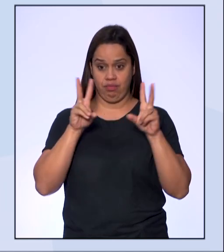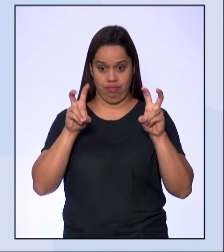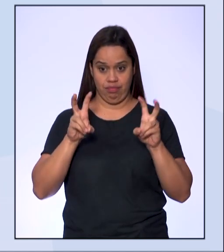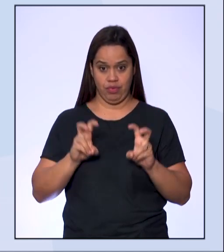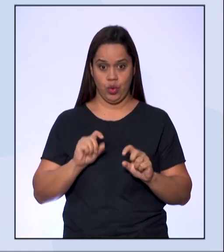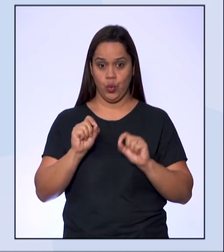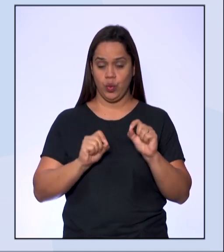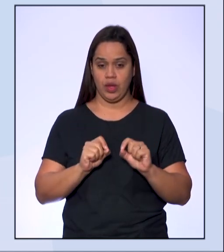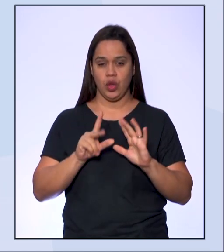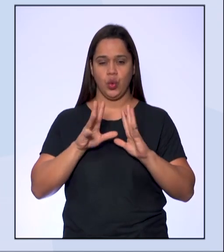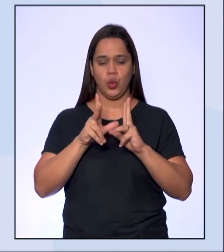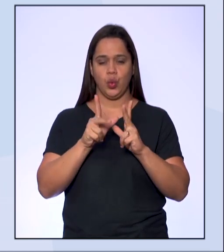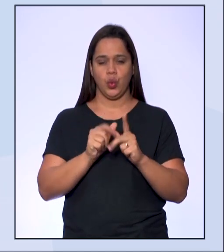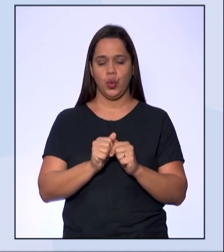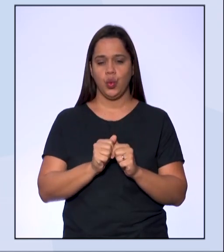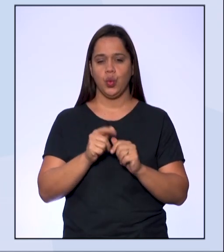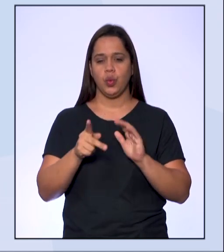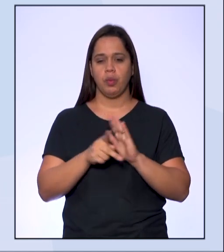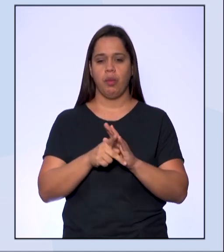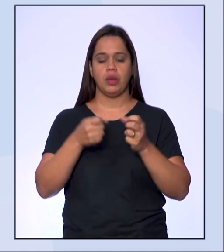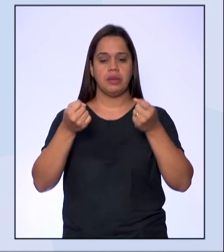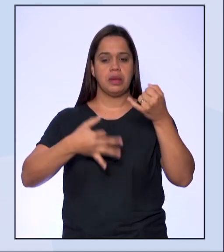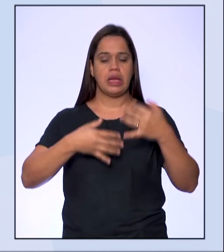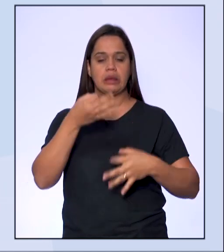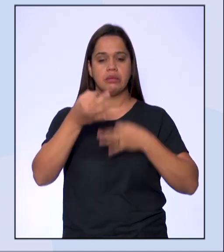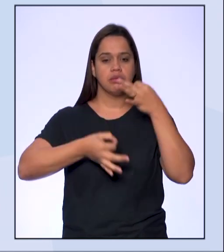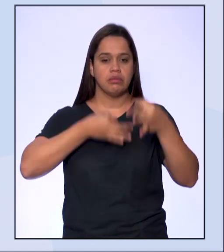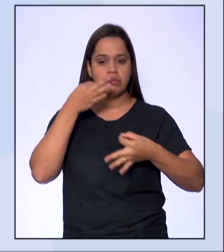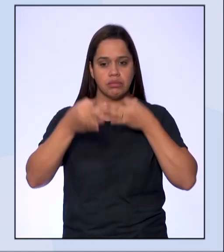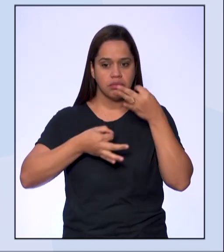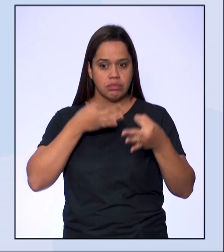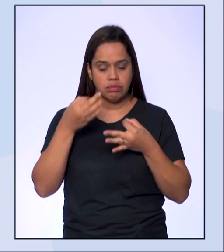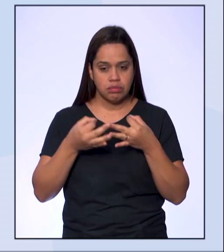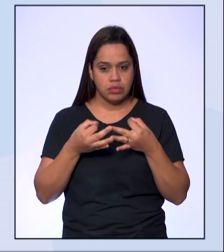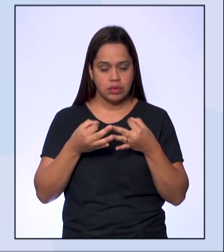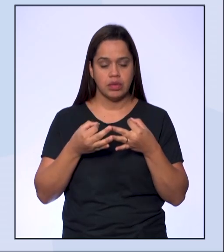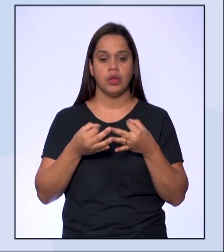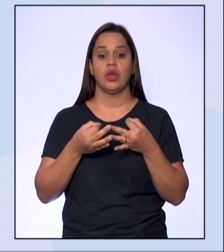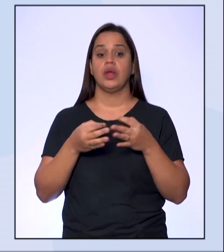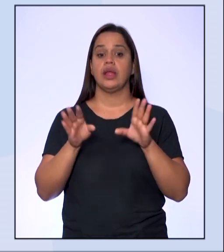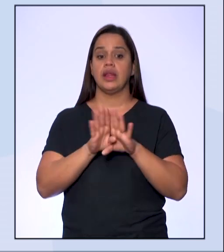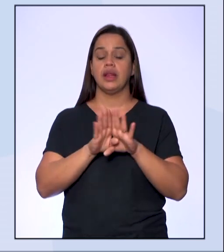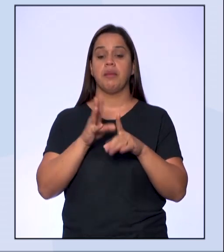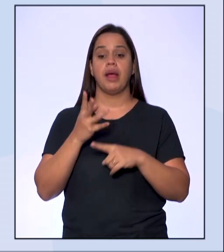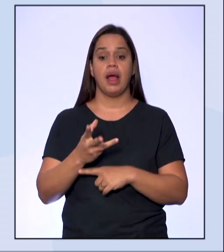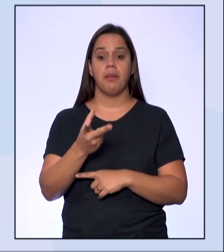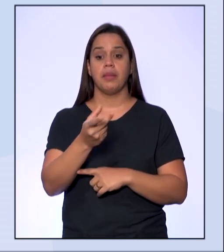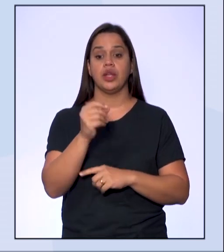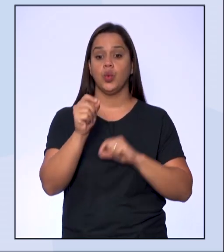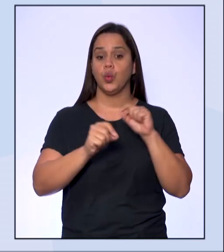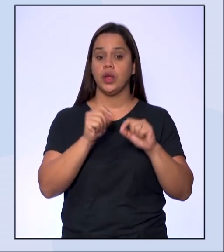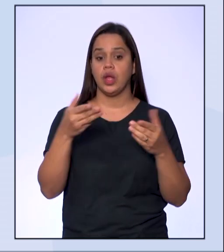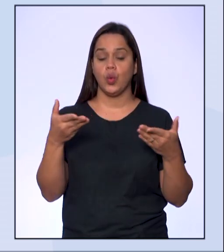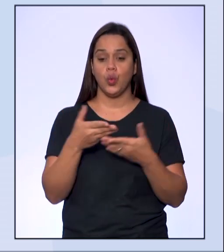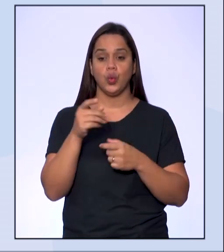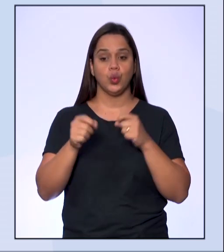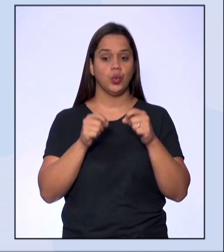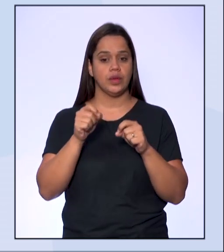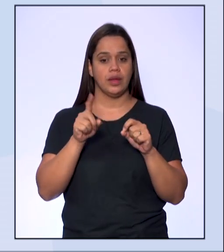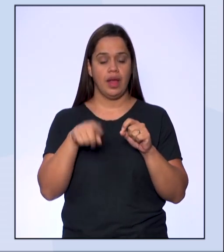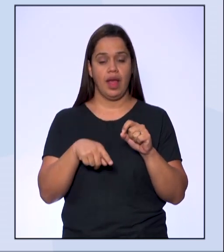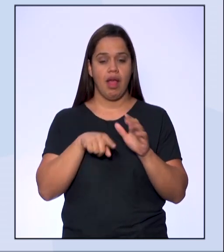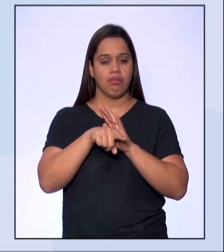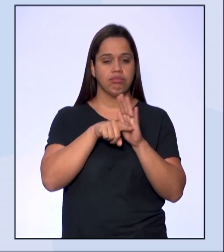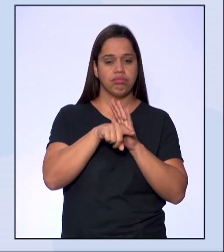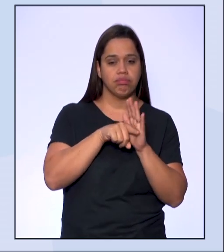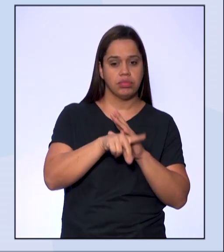questões polêmicas, com explicações, argumentos. E a nossa habilidade de hoje é